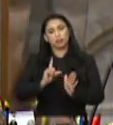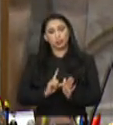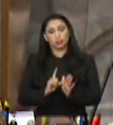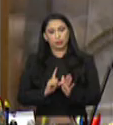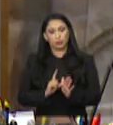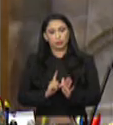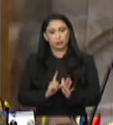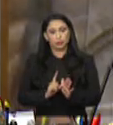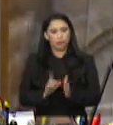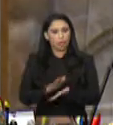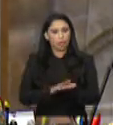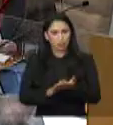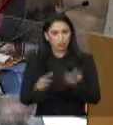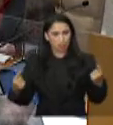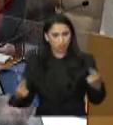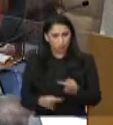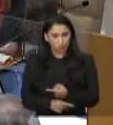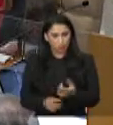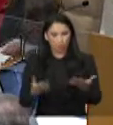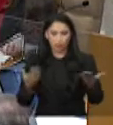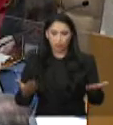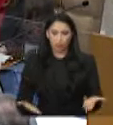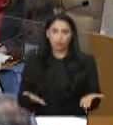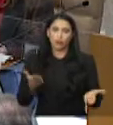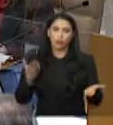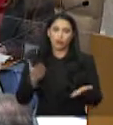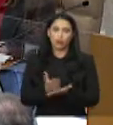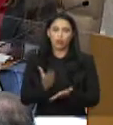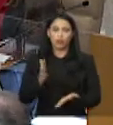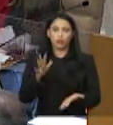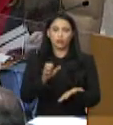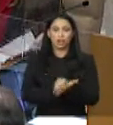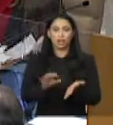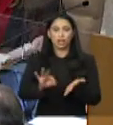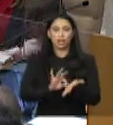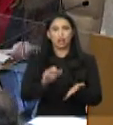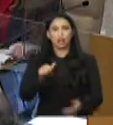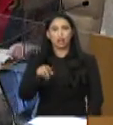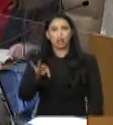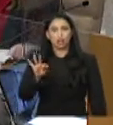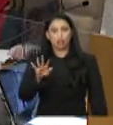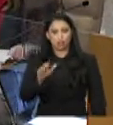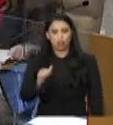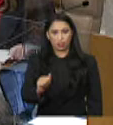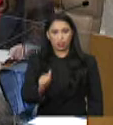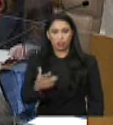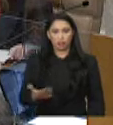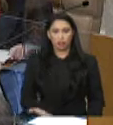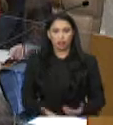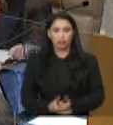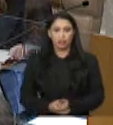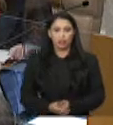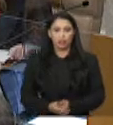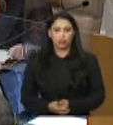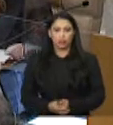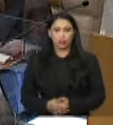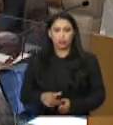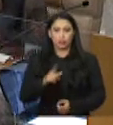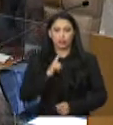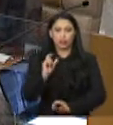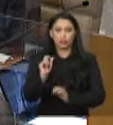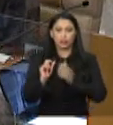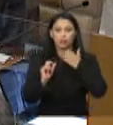nenhum objeção eu considero aprovada a ata da licença de vossas